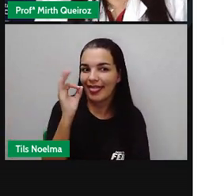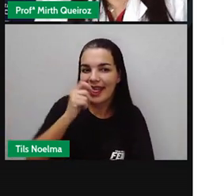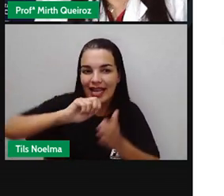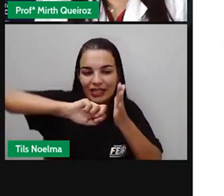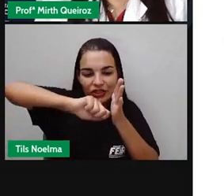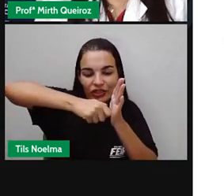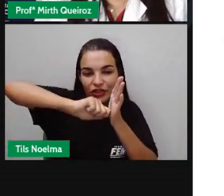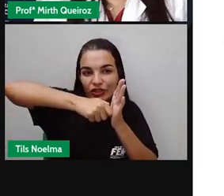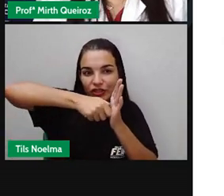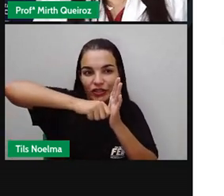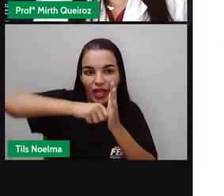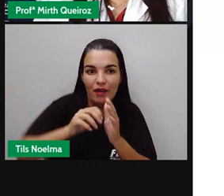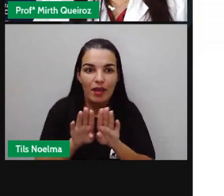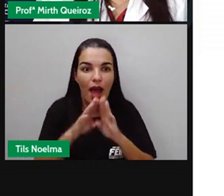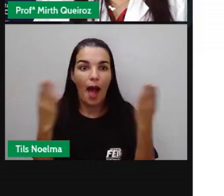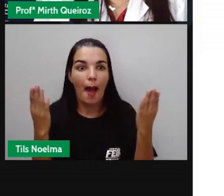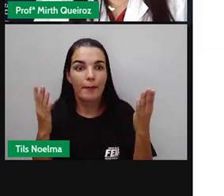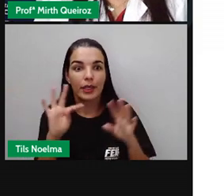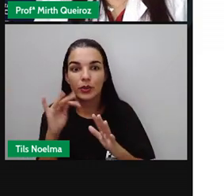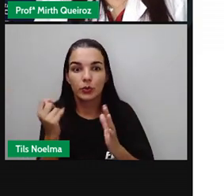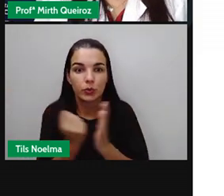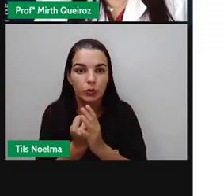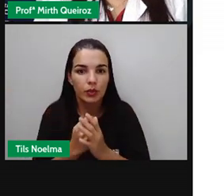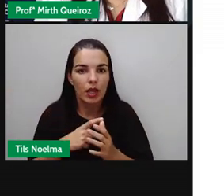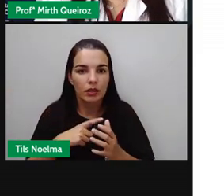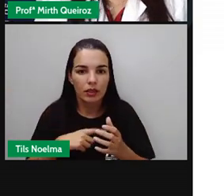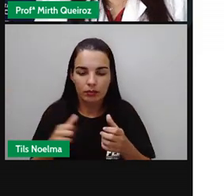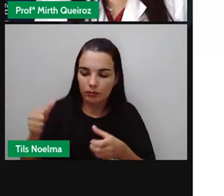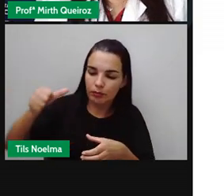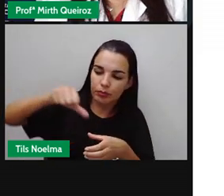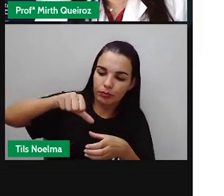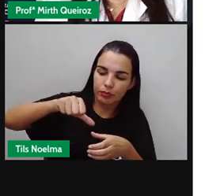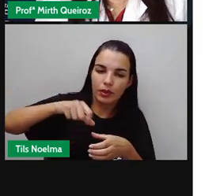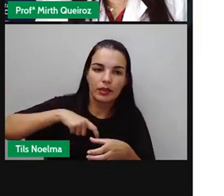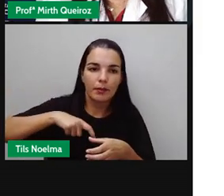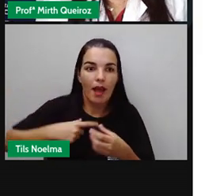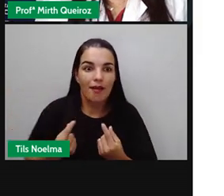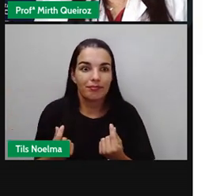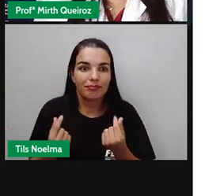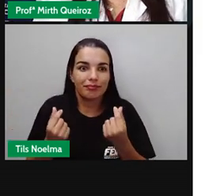as fechaduras, uma poção de verdade, um tesouro.